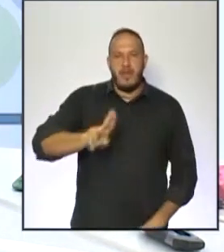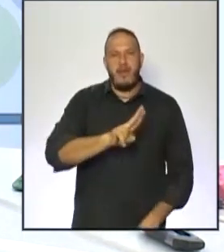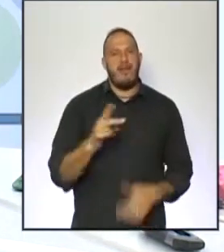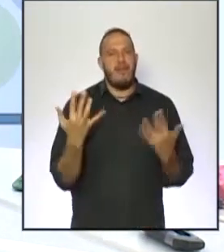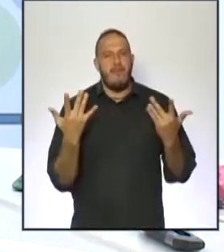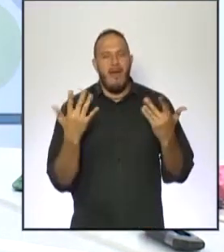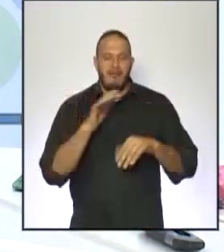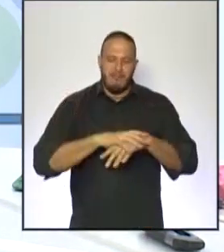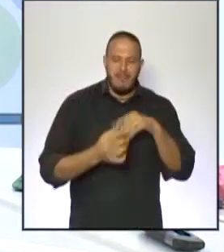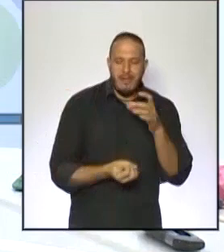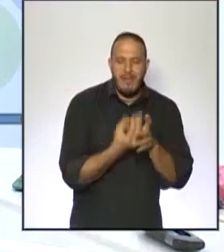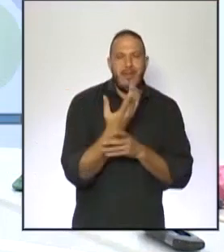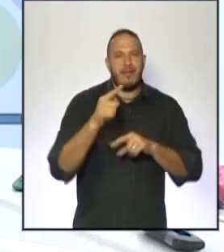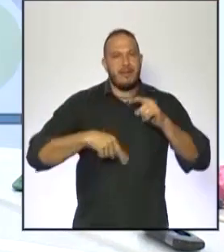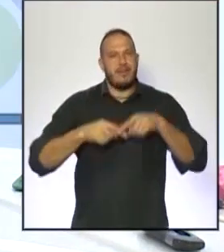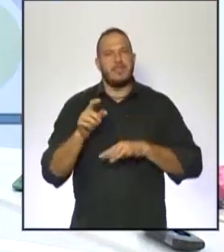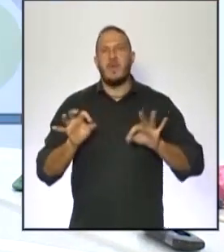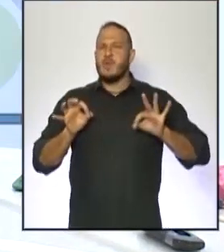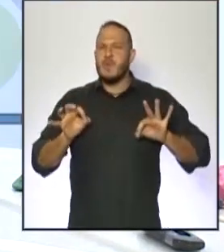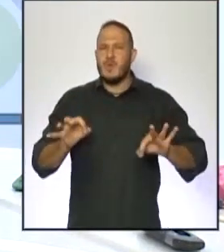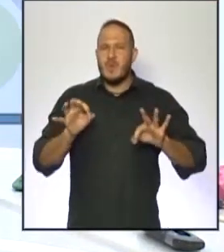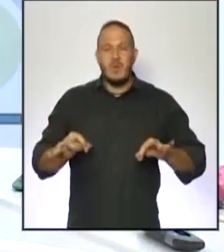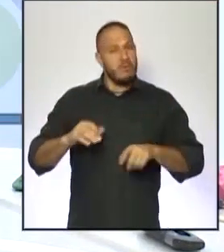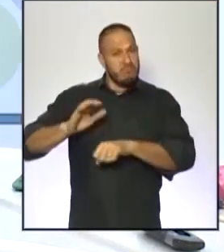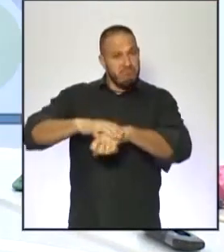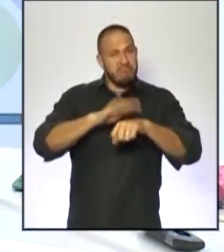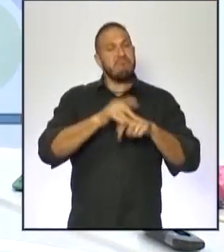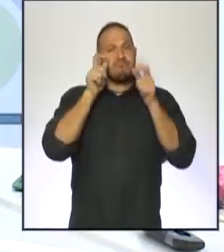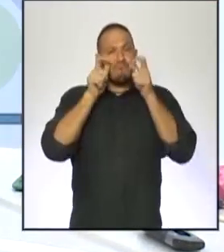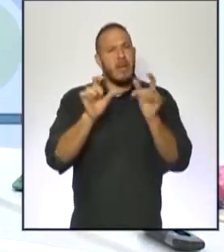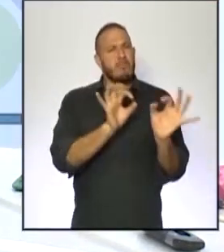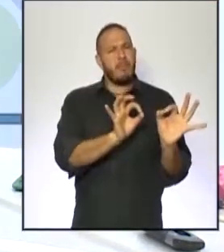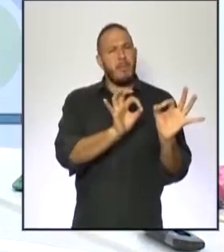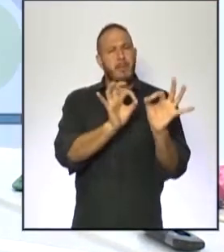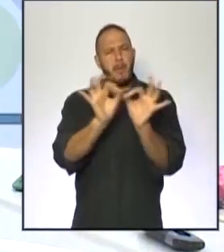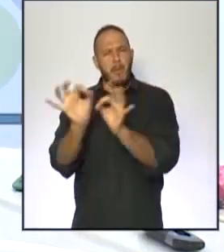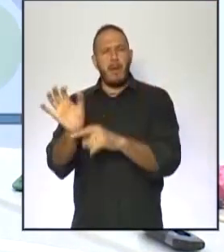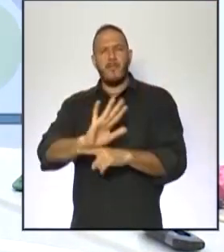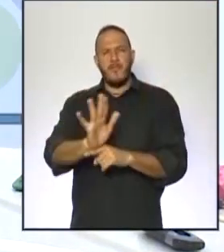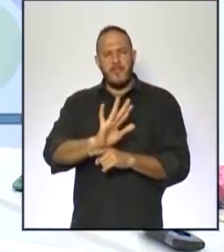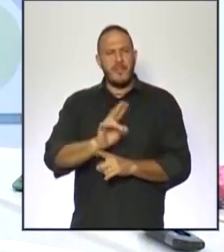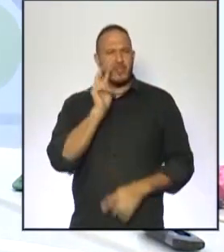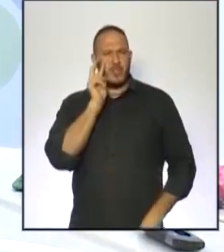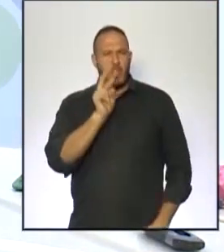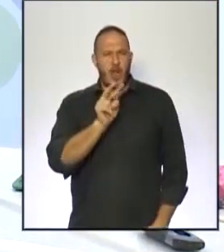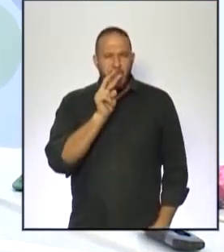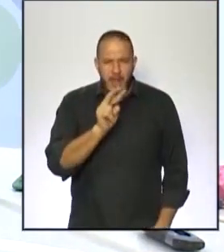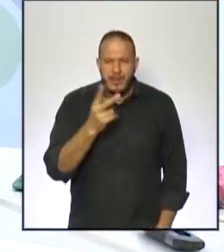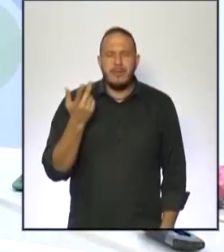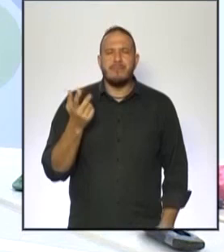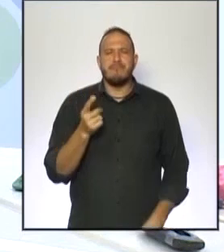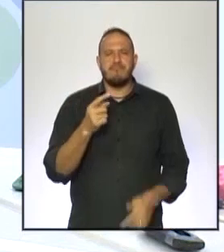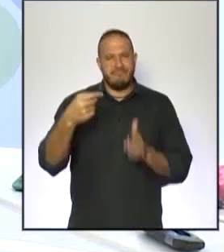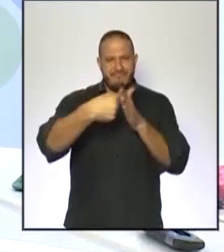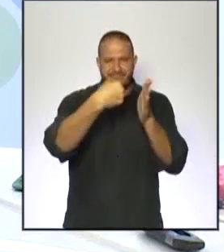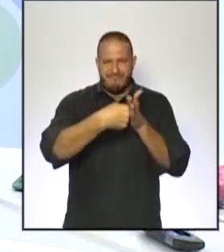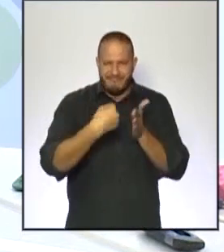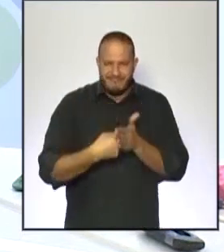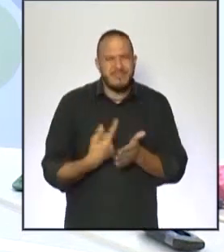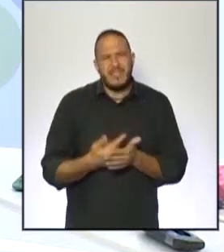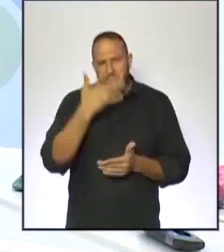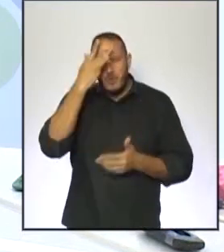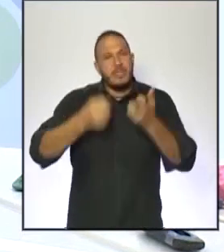criar coisas incríveis. Enquanto vocês estavam assistindo o vídeo, eu estava dando uma olhadinha aqui nas questões de vocês.